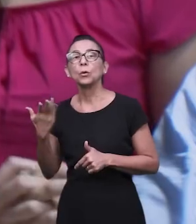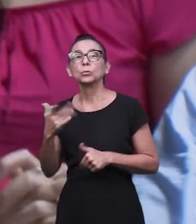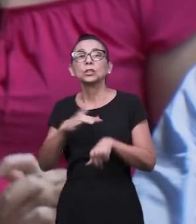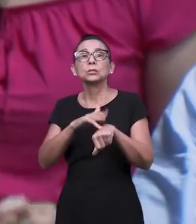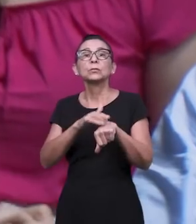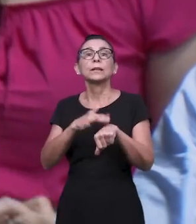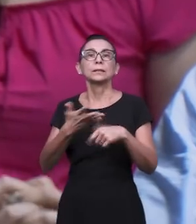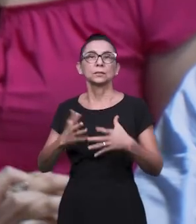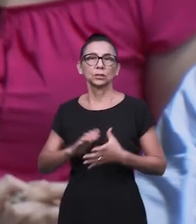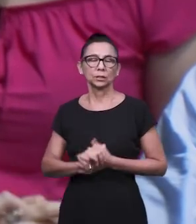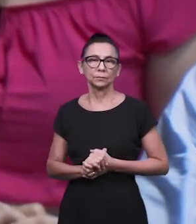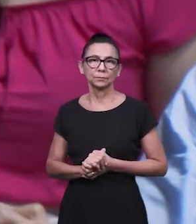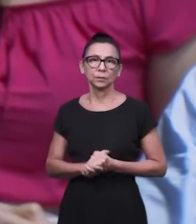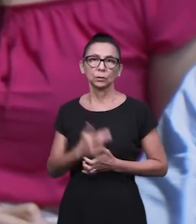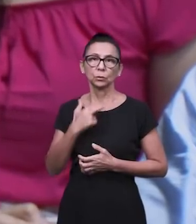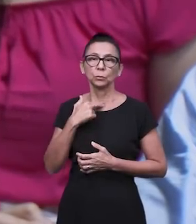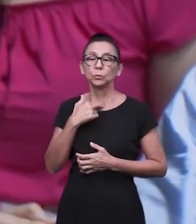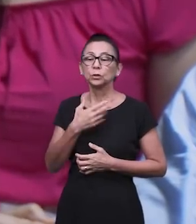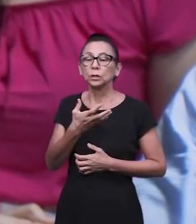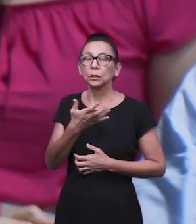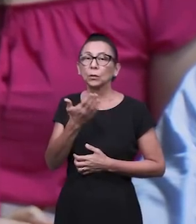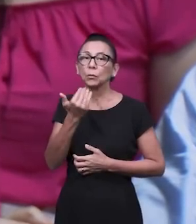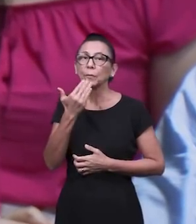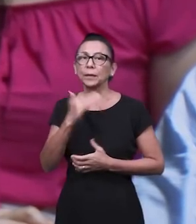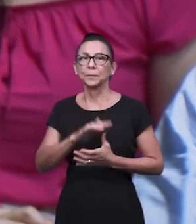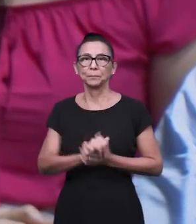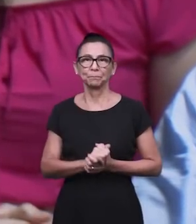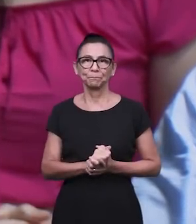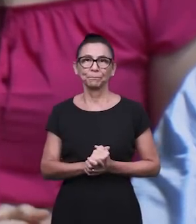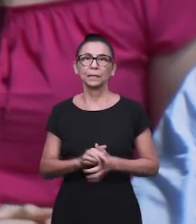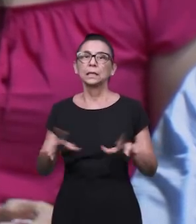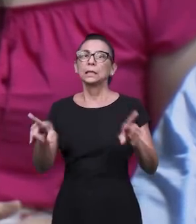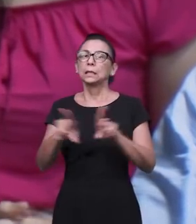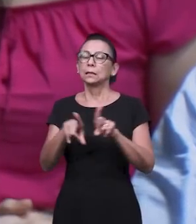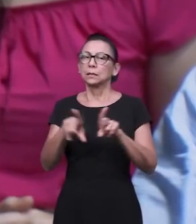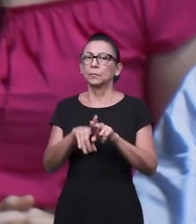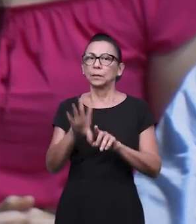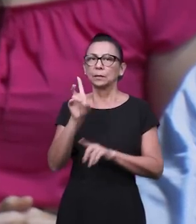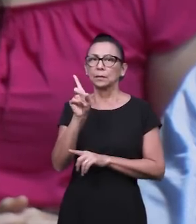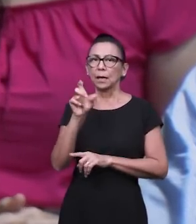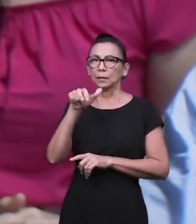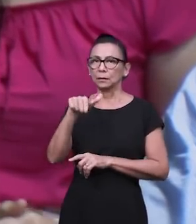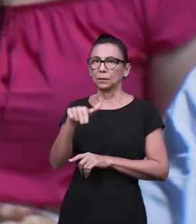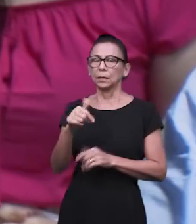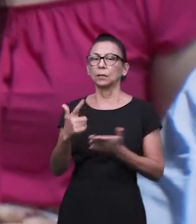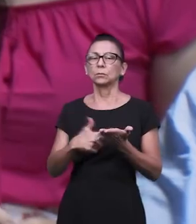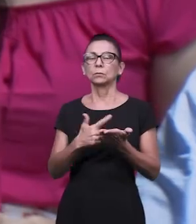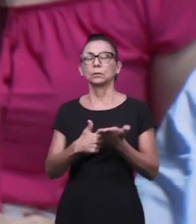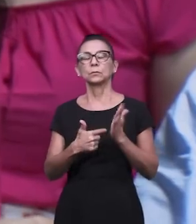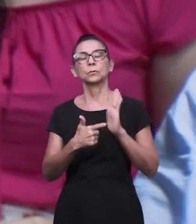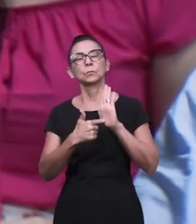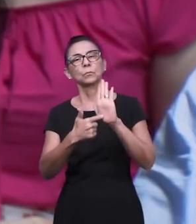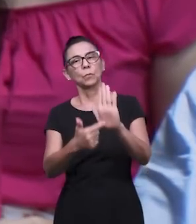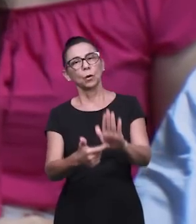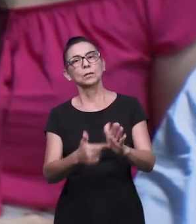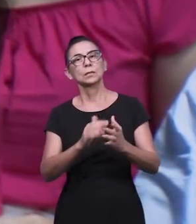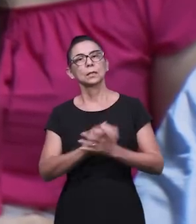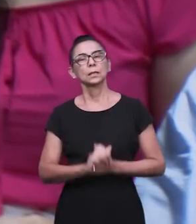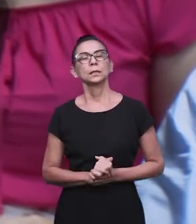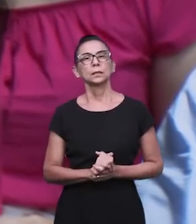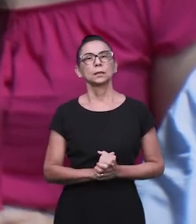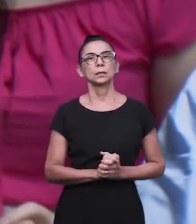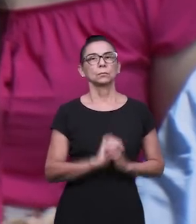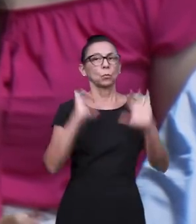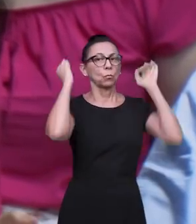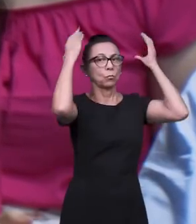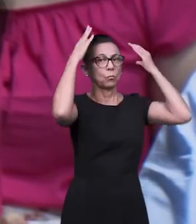aceita não comer do manjar do rei. Ele diz assim, nós não vamos comer deste manjar, água e legumes. E é